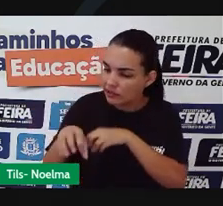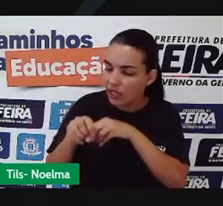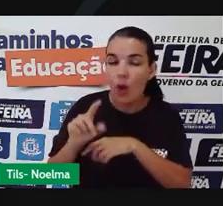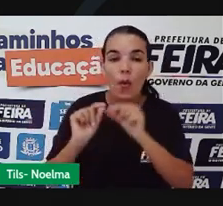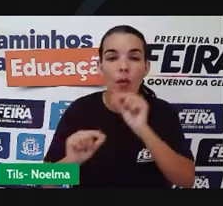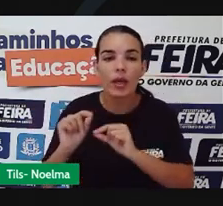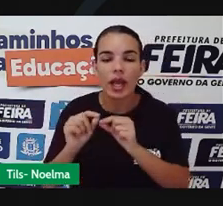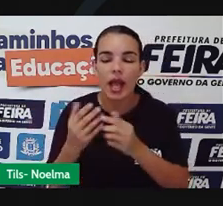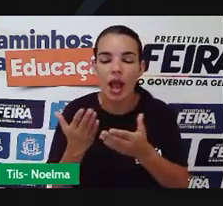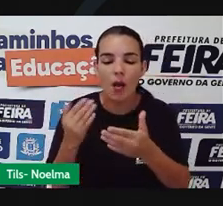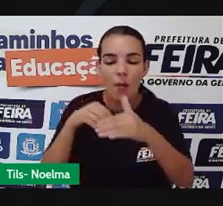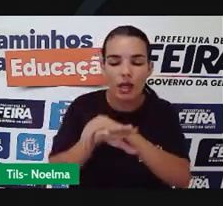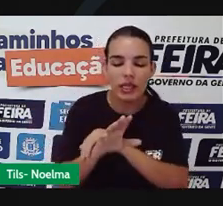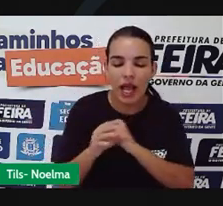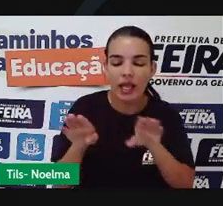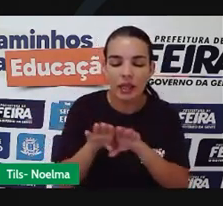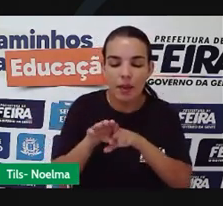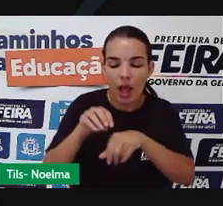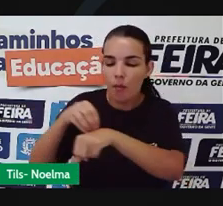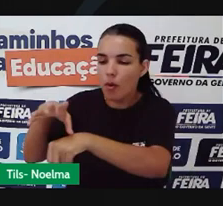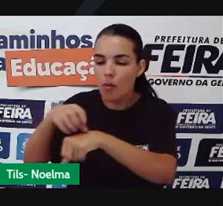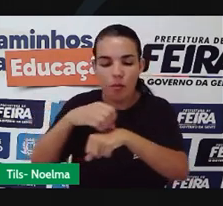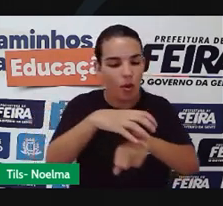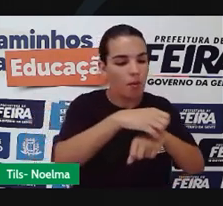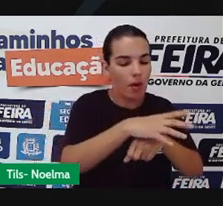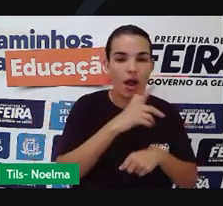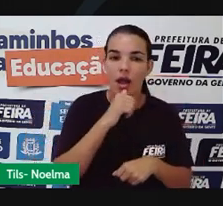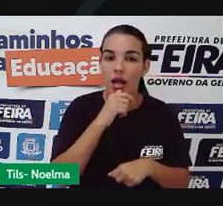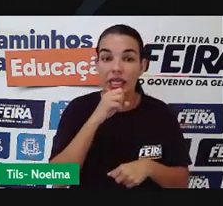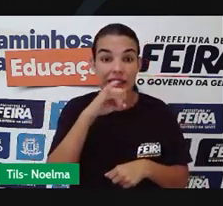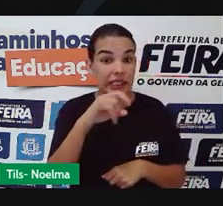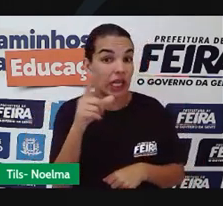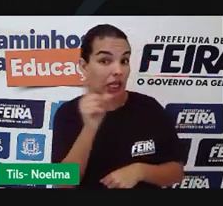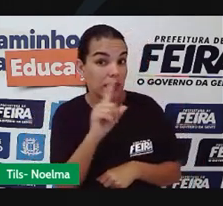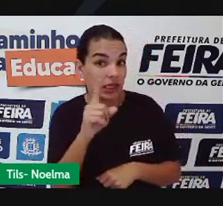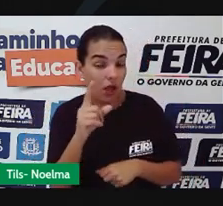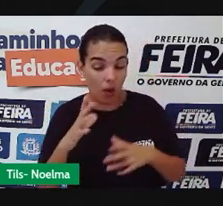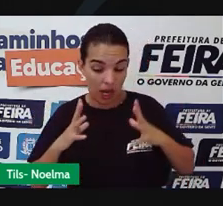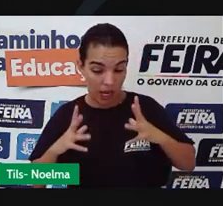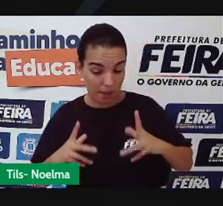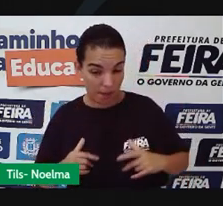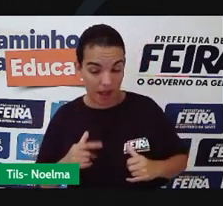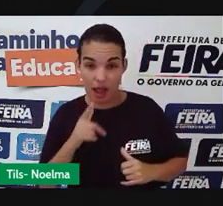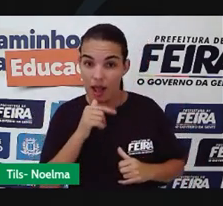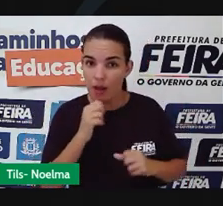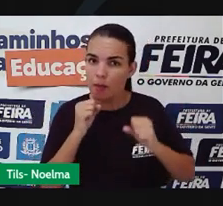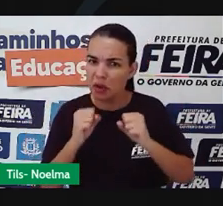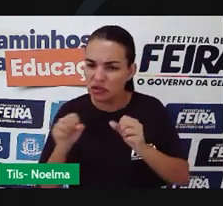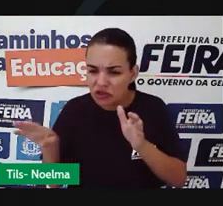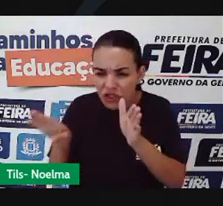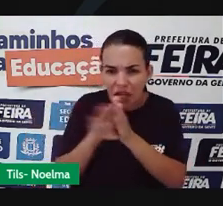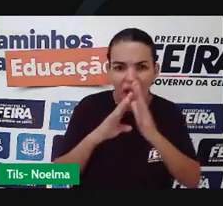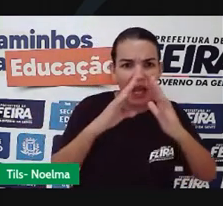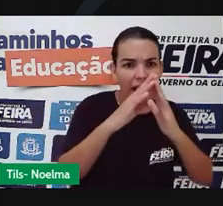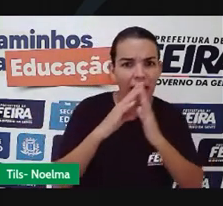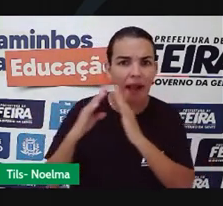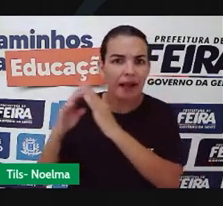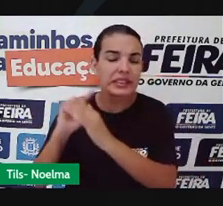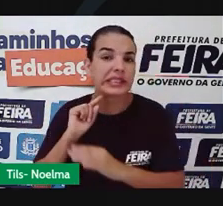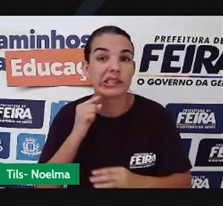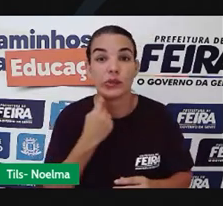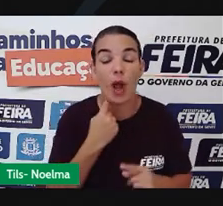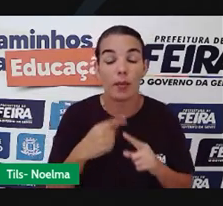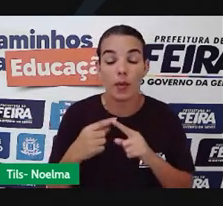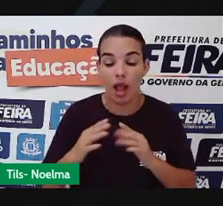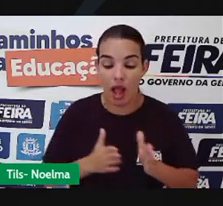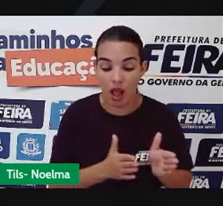grata armazena e distribui a água para as casas se não passar por tratamento poderá chegar contaminada pois a água